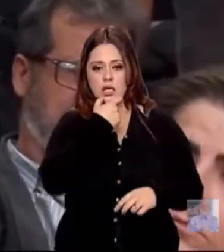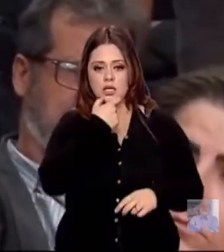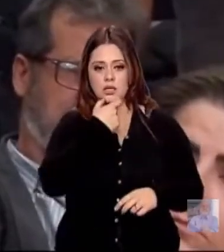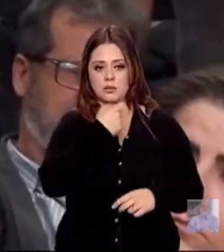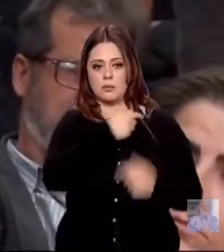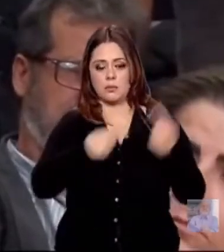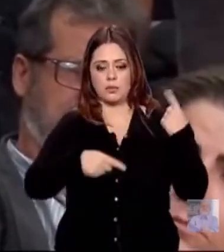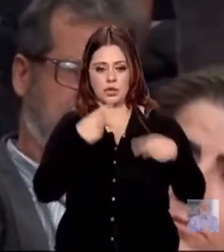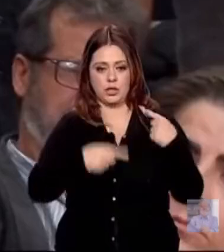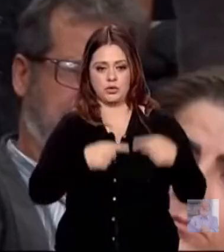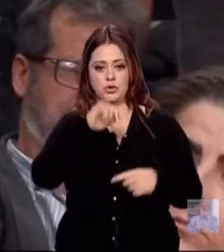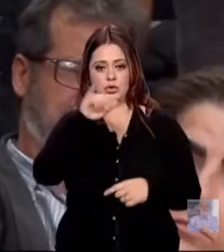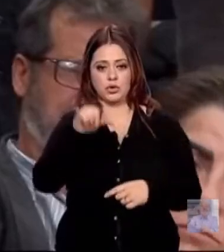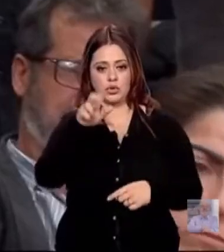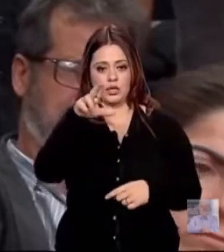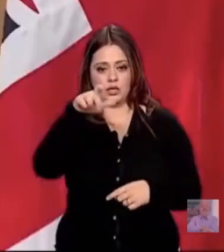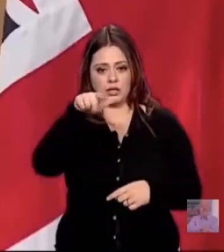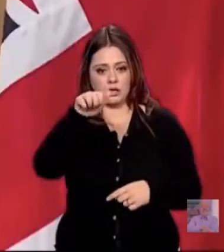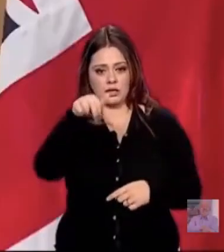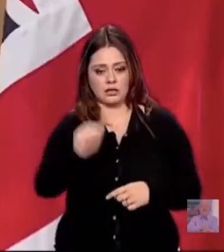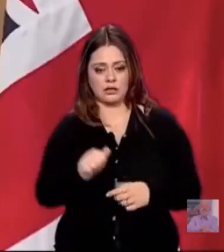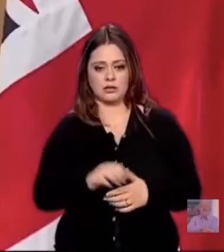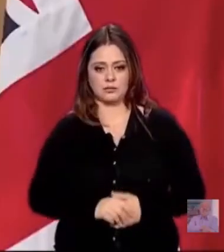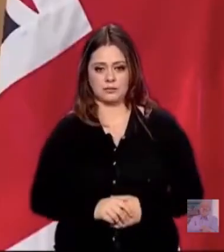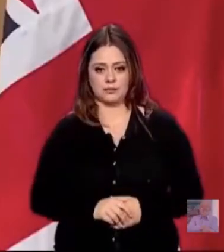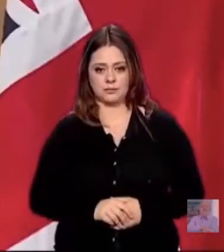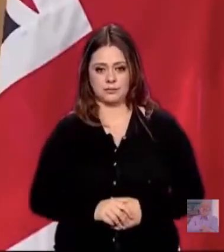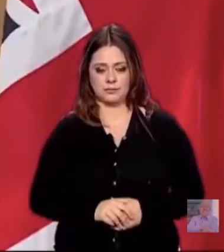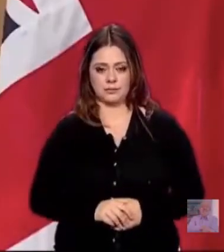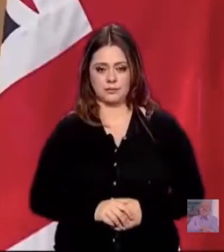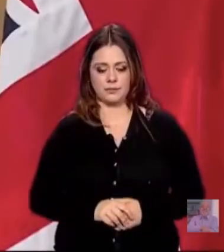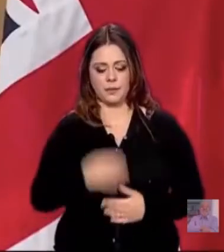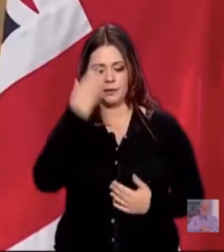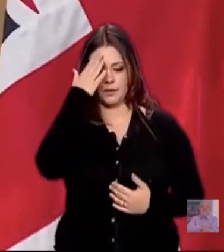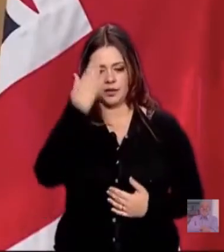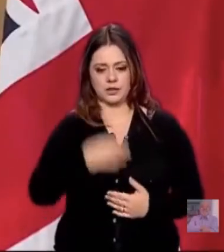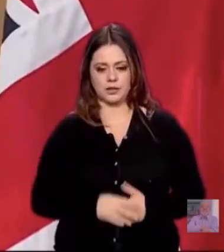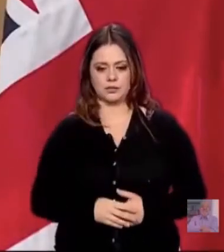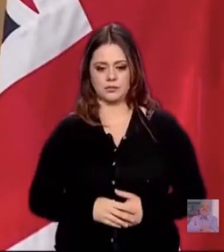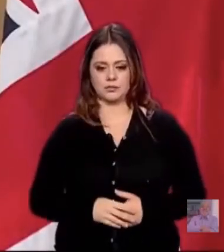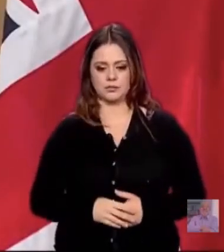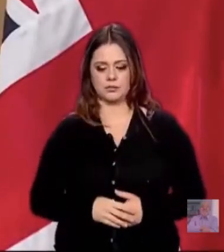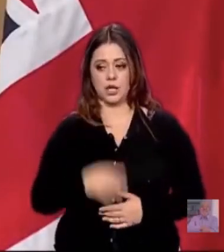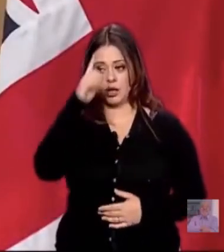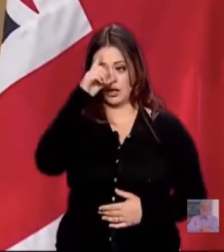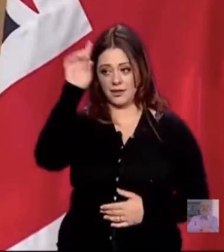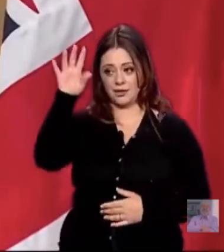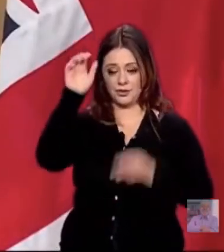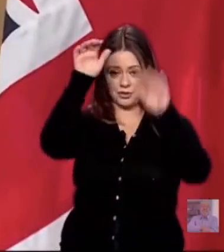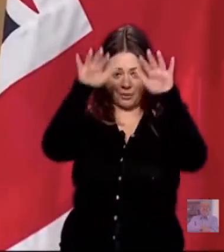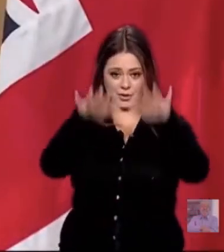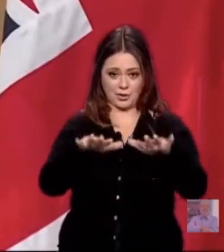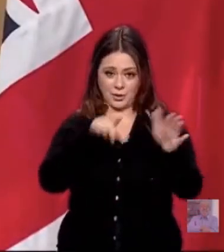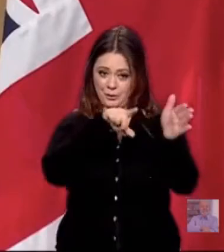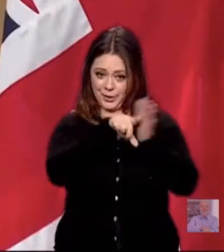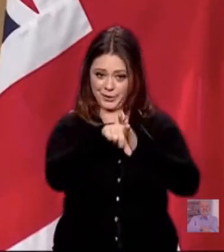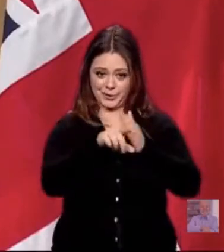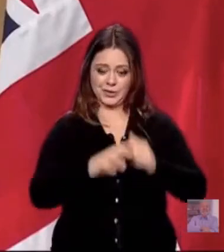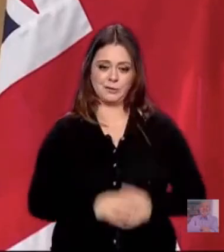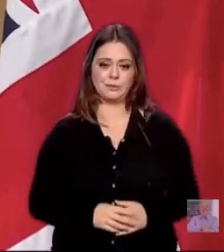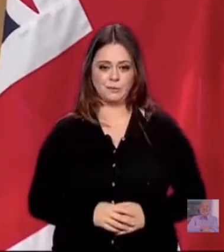Juliana sange que tá a 10 km daqui nesse exato momento obrigada que Deus te abençoe por essa